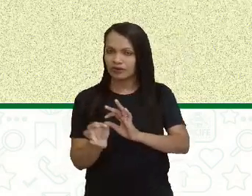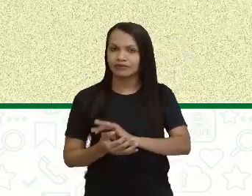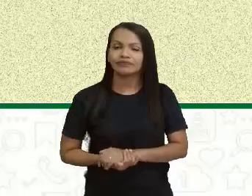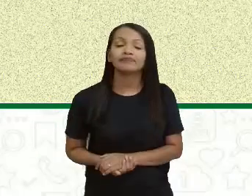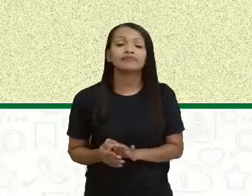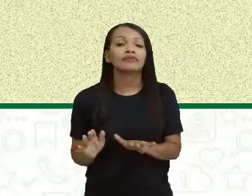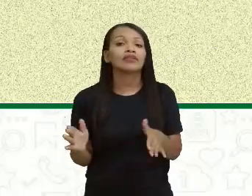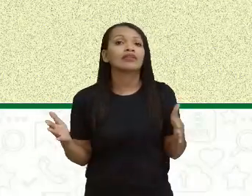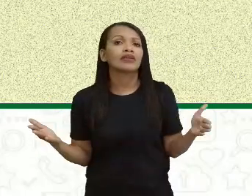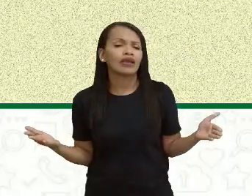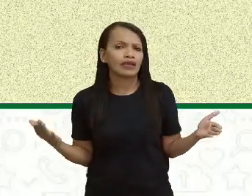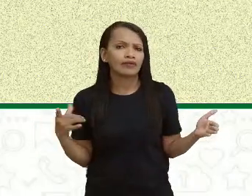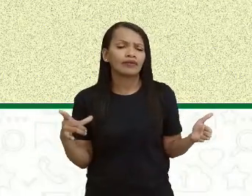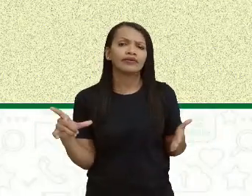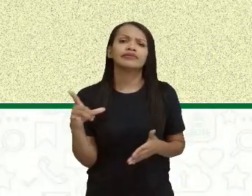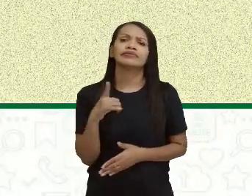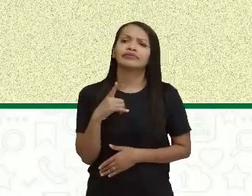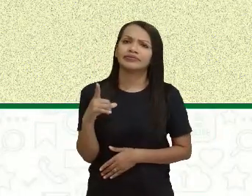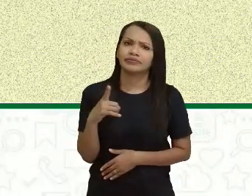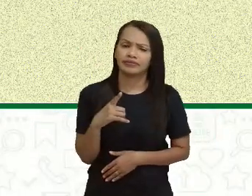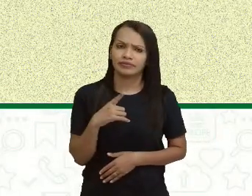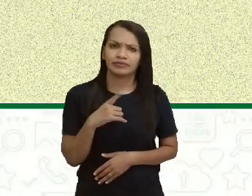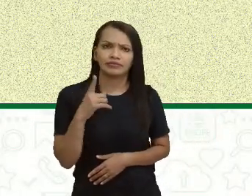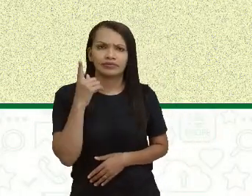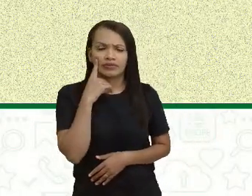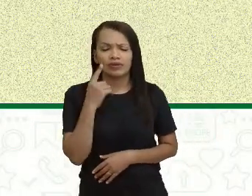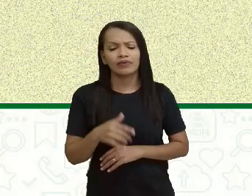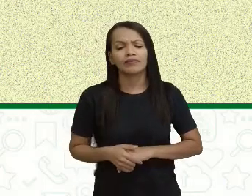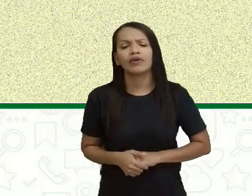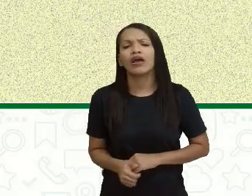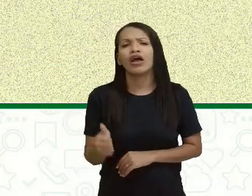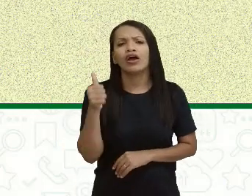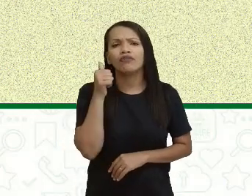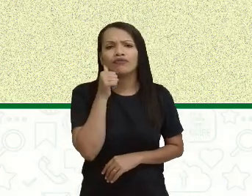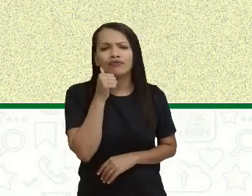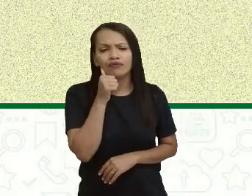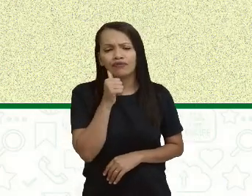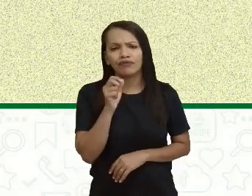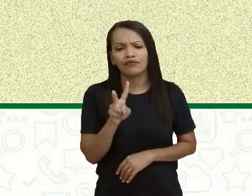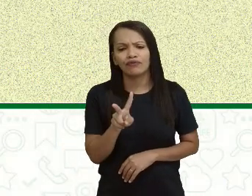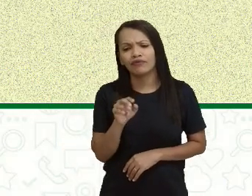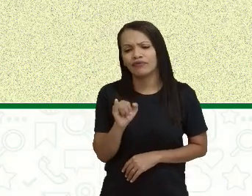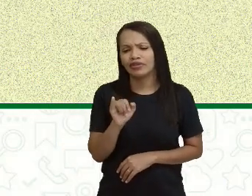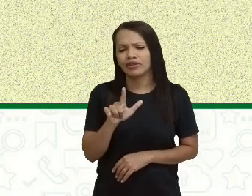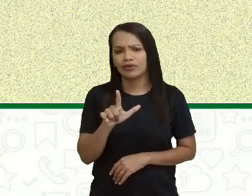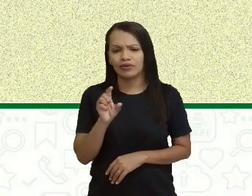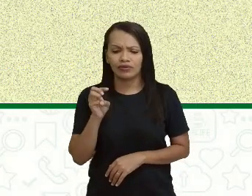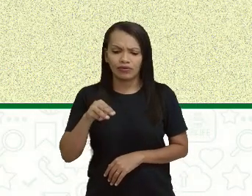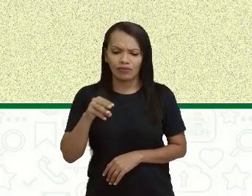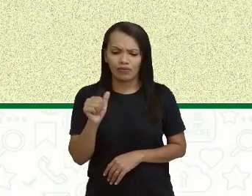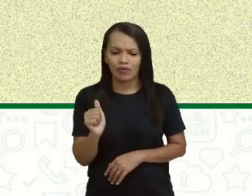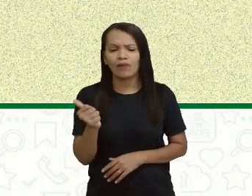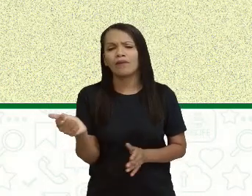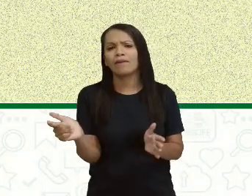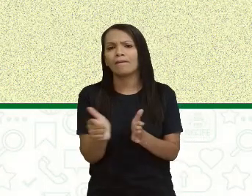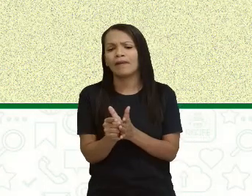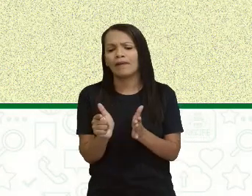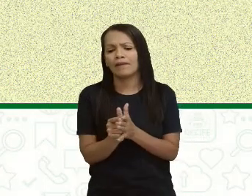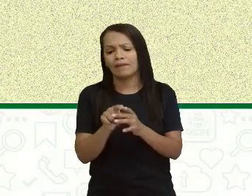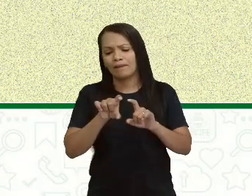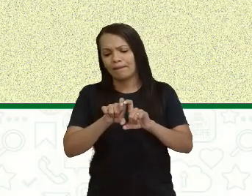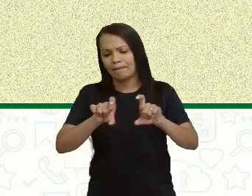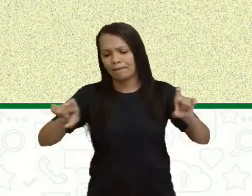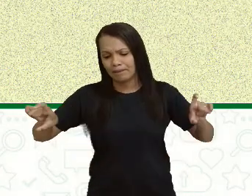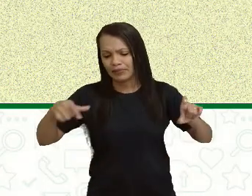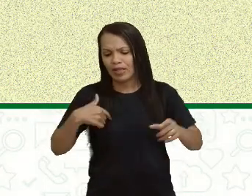E aí, eu tenho, Vilma pegou uma tira de papel e a dividiu em 10 partes iguais. Olha só,